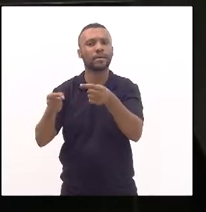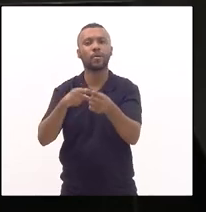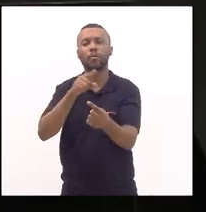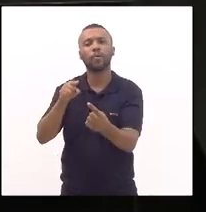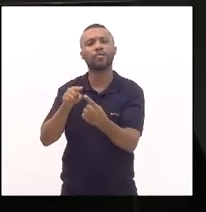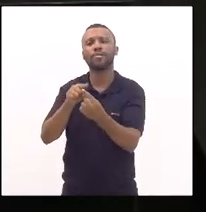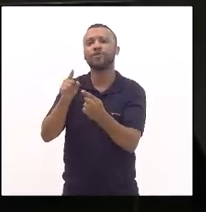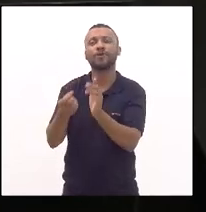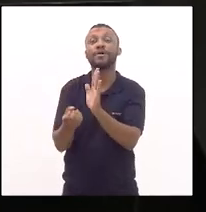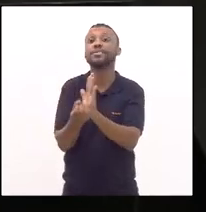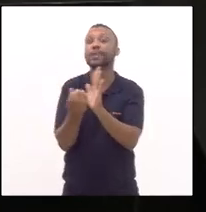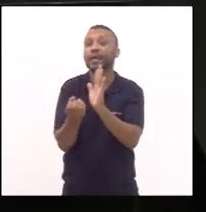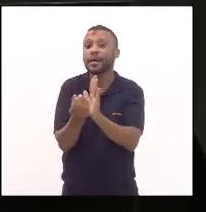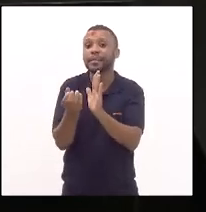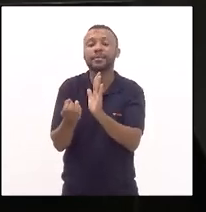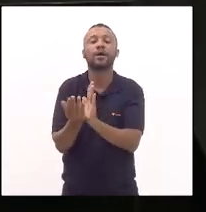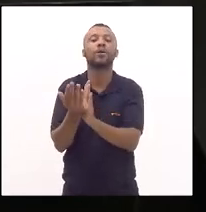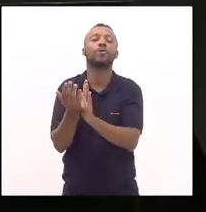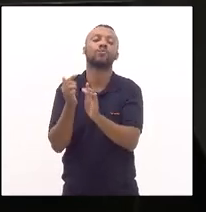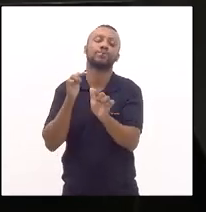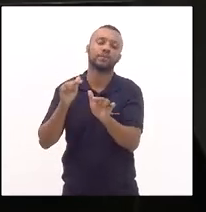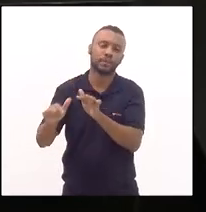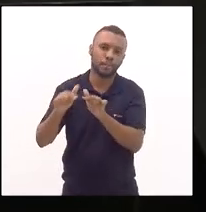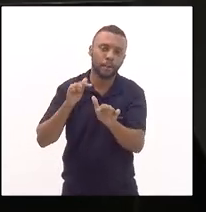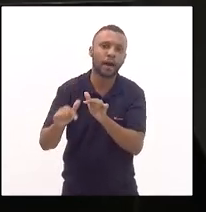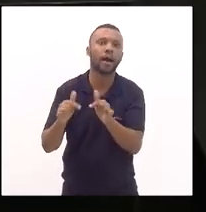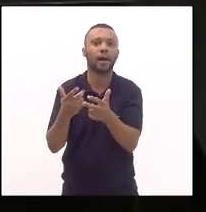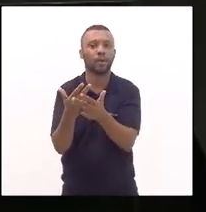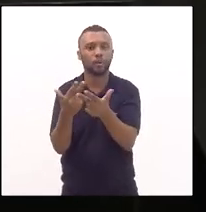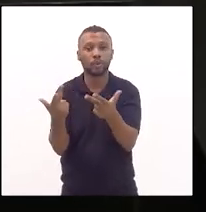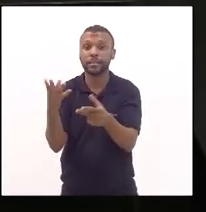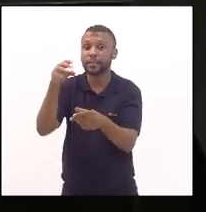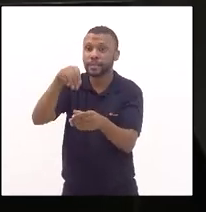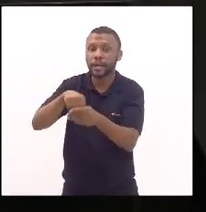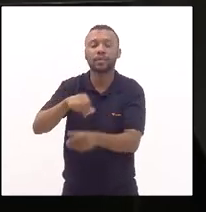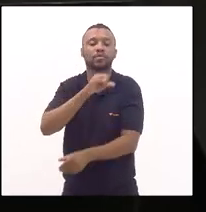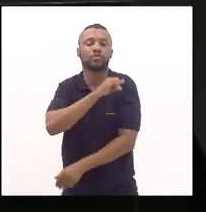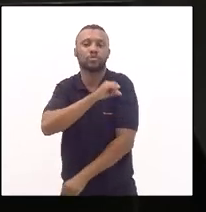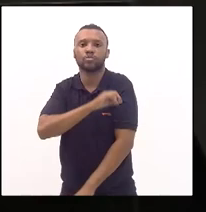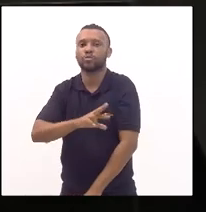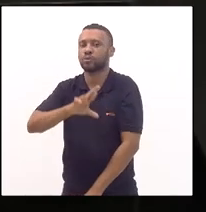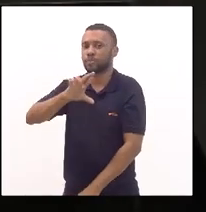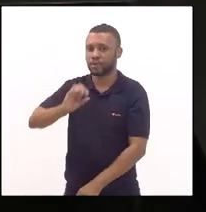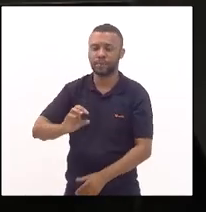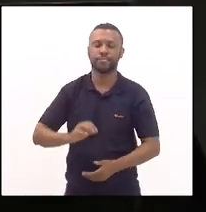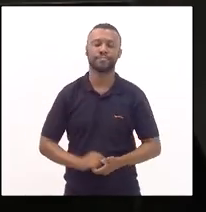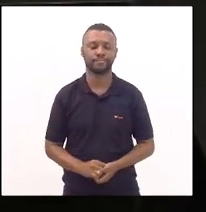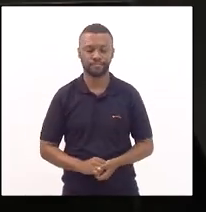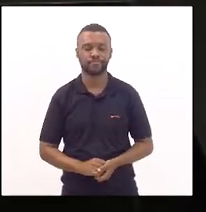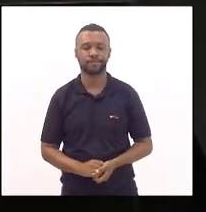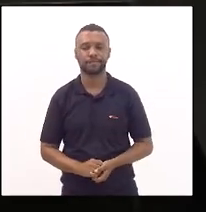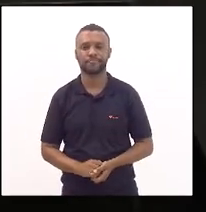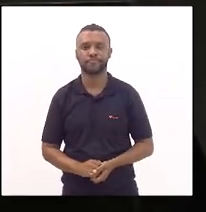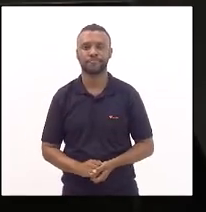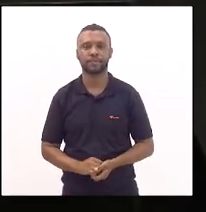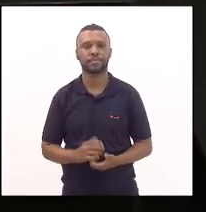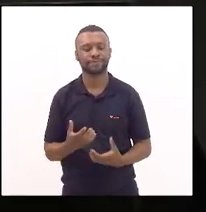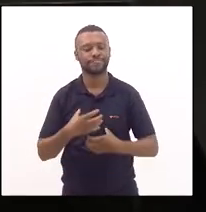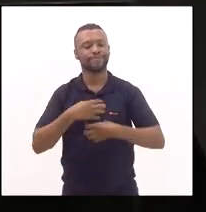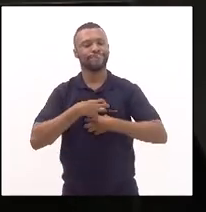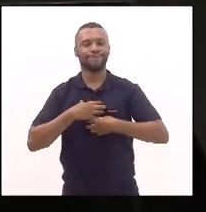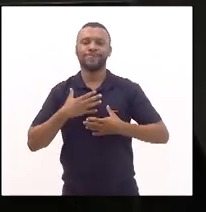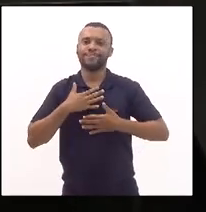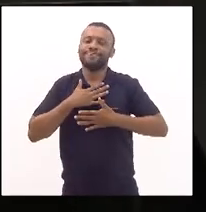geração, de forte geração de emprego aqui no estado do Rio de Janeiro. Não é? E eu fico muito